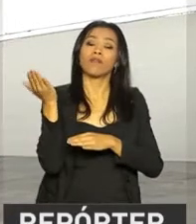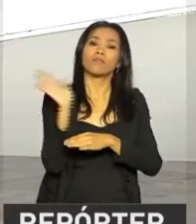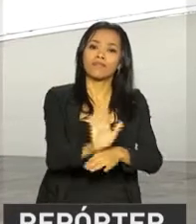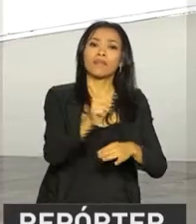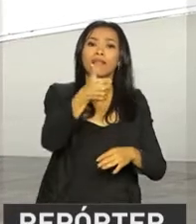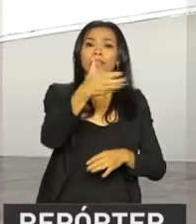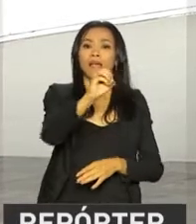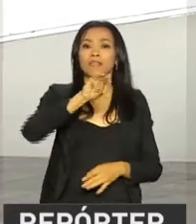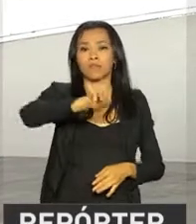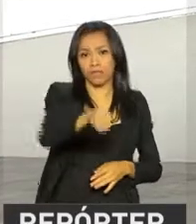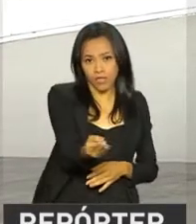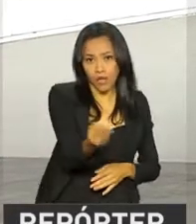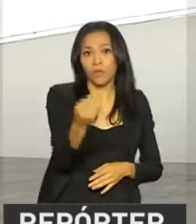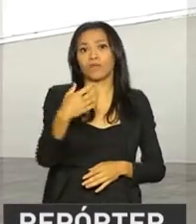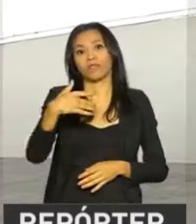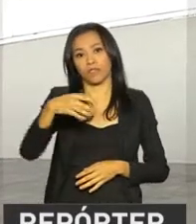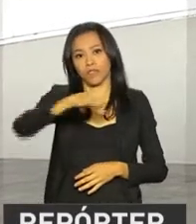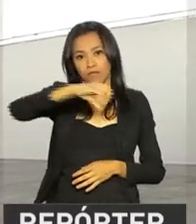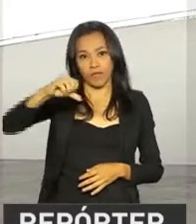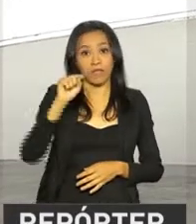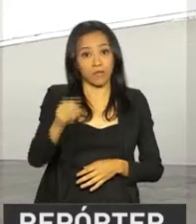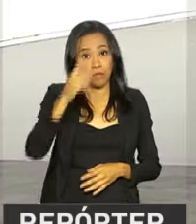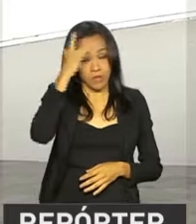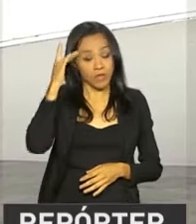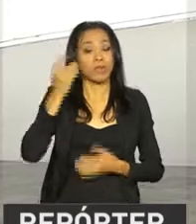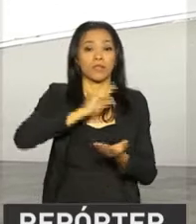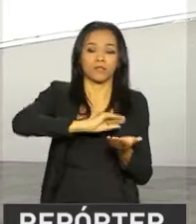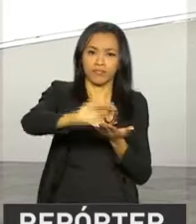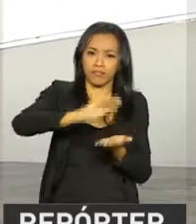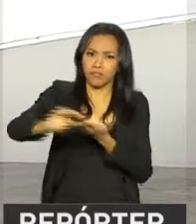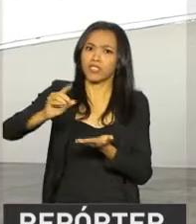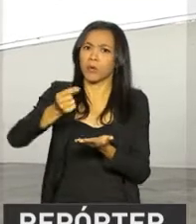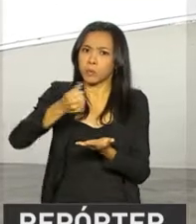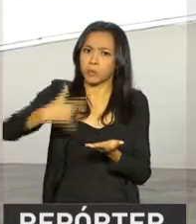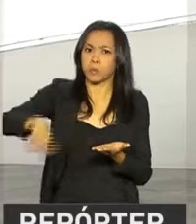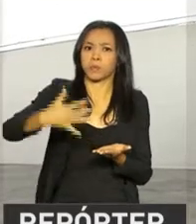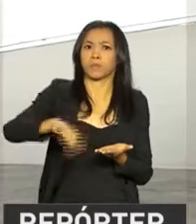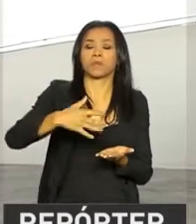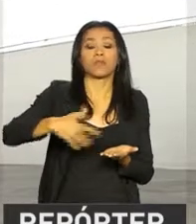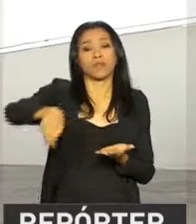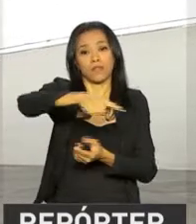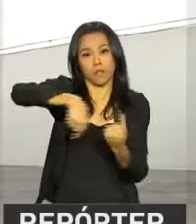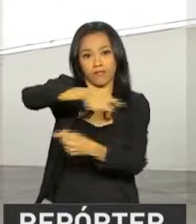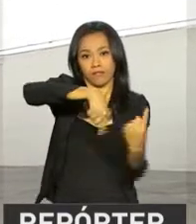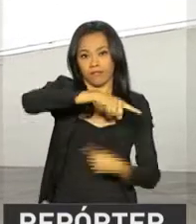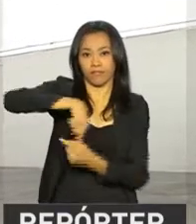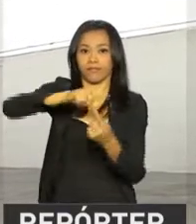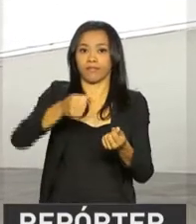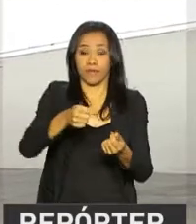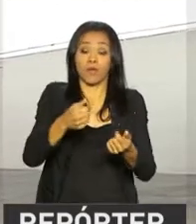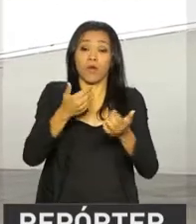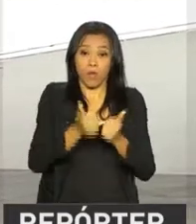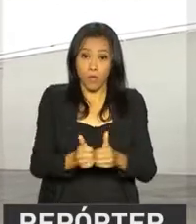pessoas, além de injetar mais de 23 bilhões de reais na economia. A medida entra em vigor daqui a